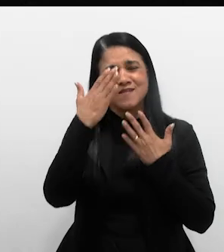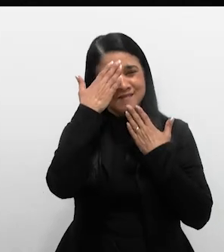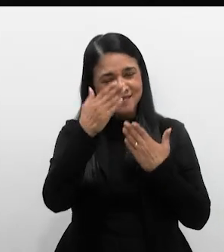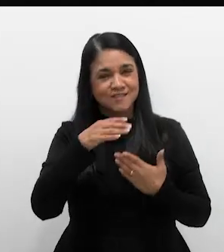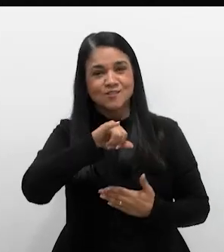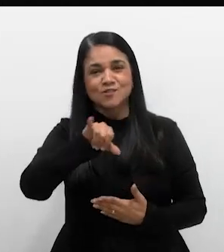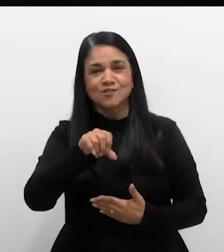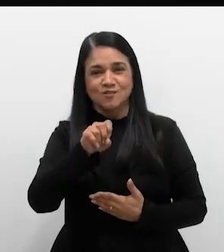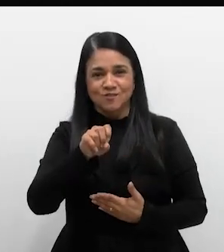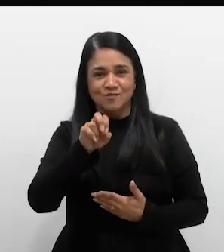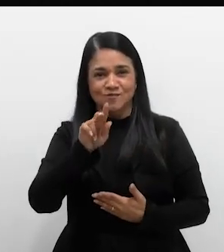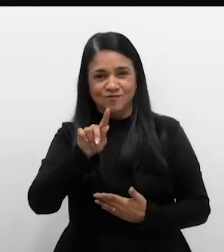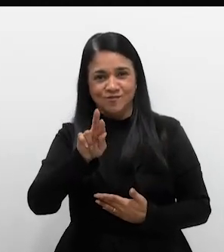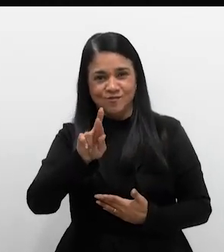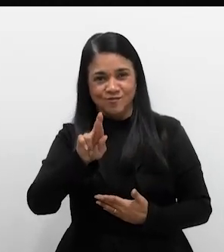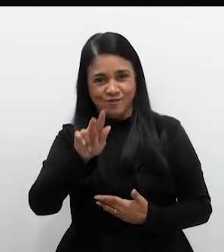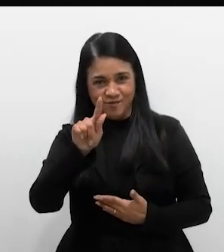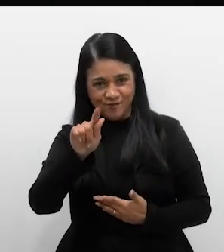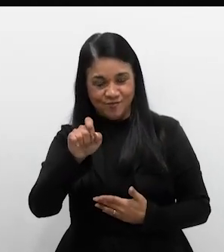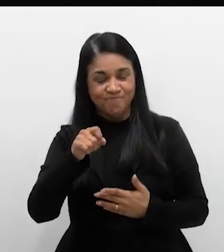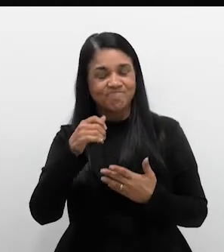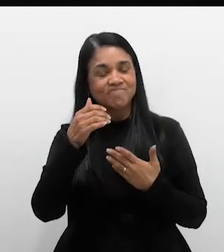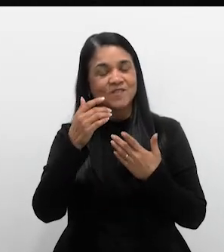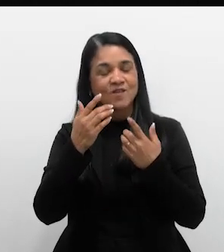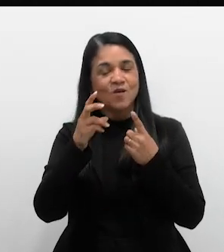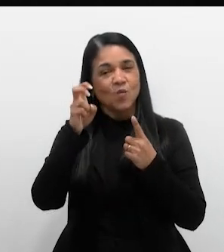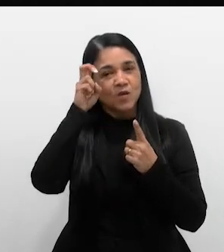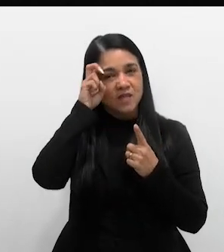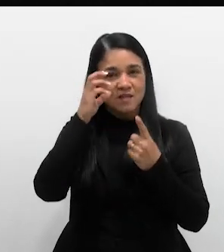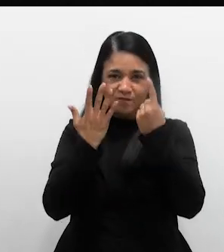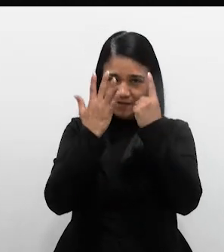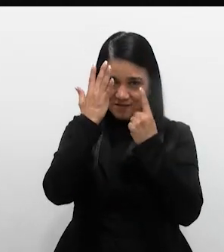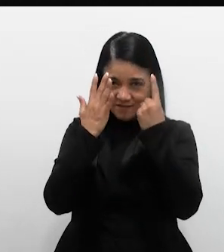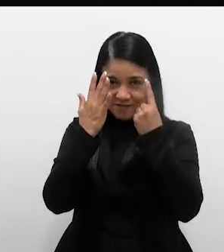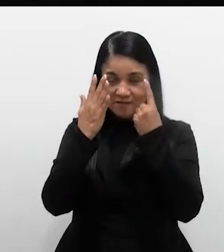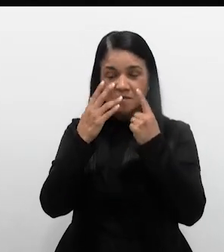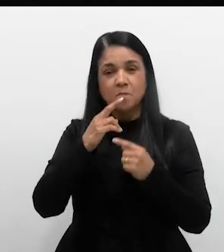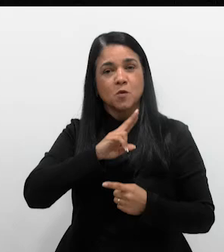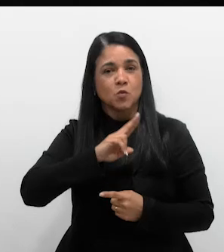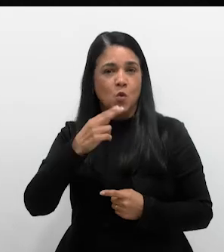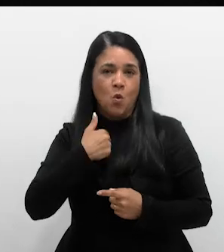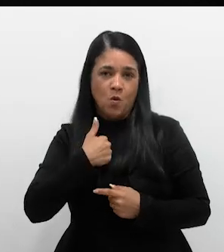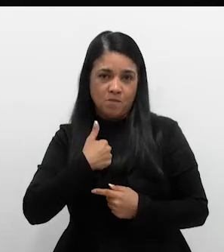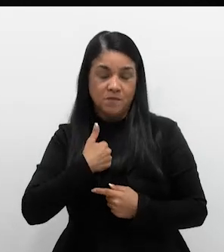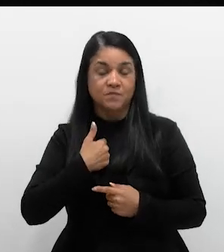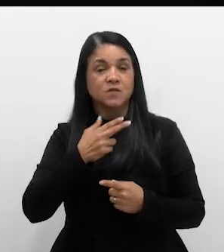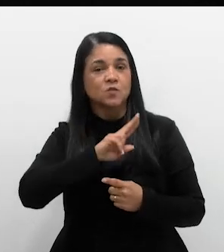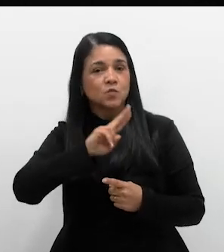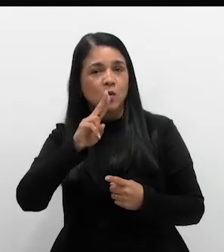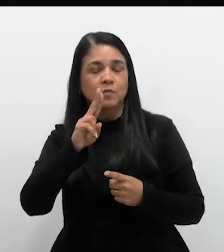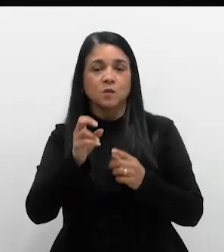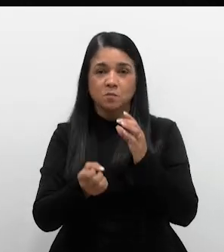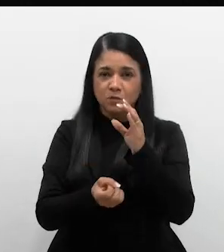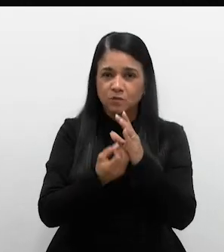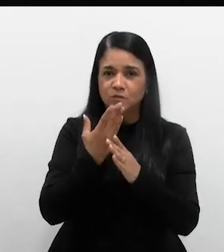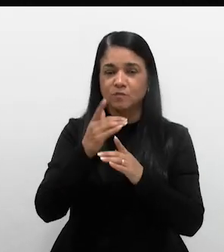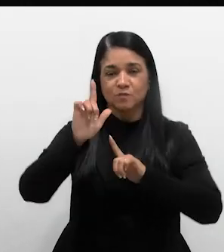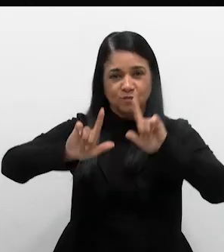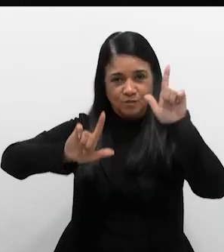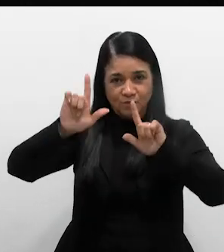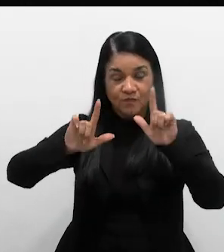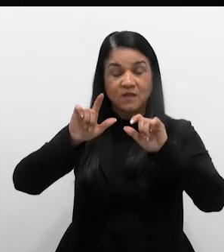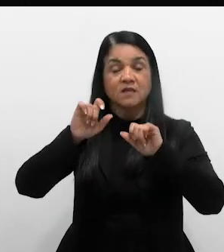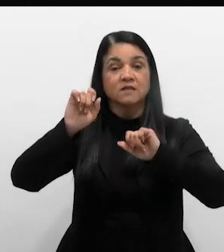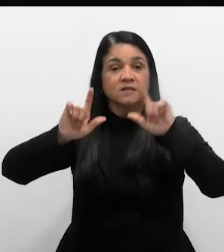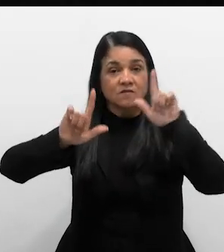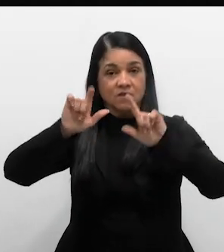Jorge, eu quero te agradecer muito, mais uma vez, a sua presença aqui no Quintas com Quintais. Evidente no meu nome, em nome da produção